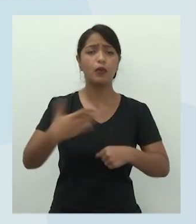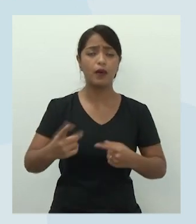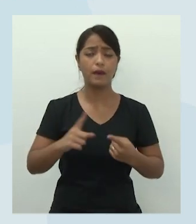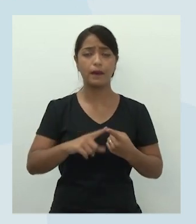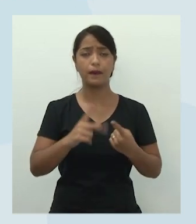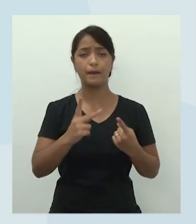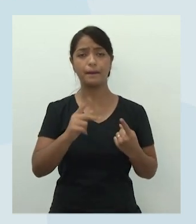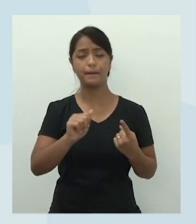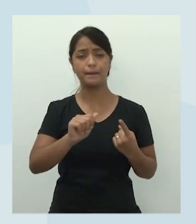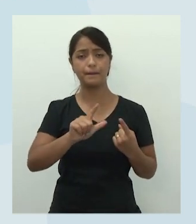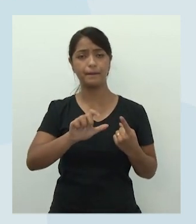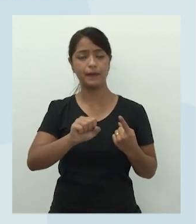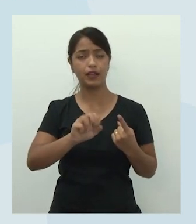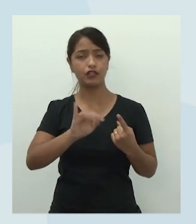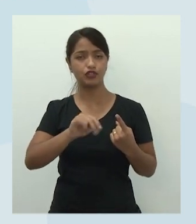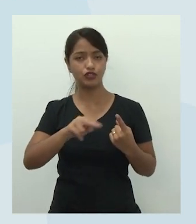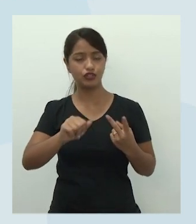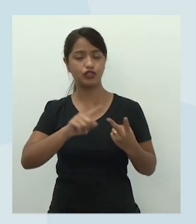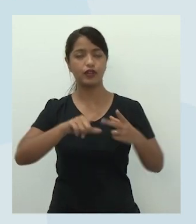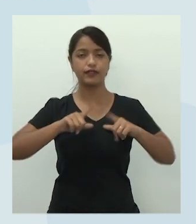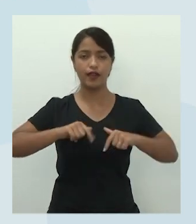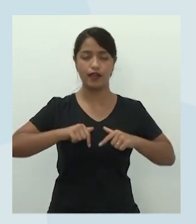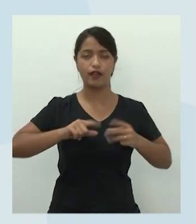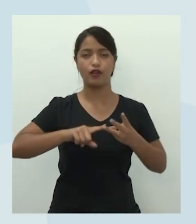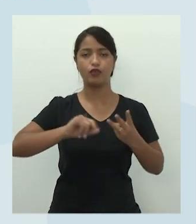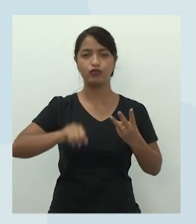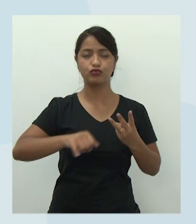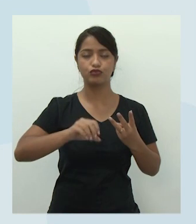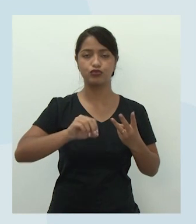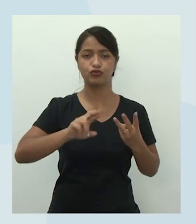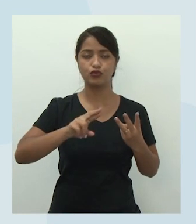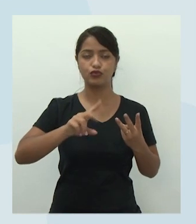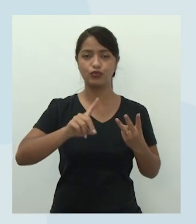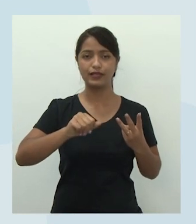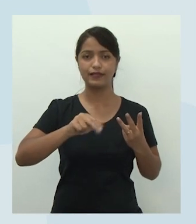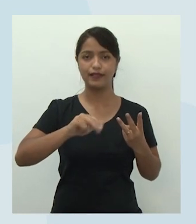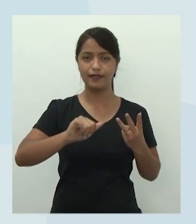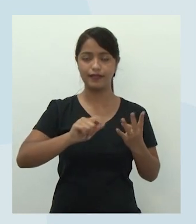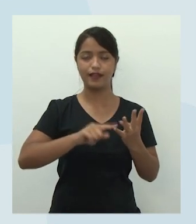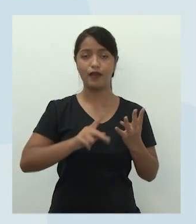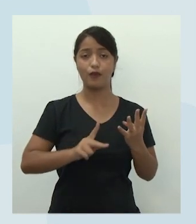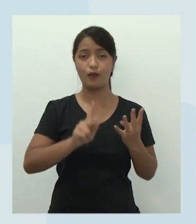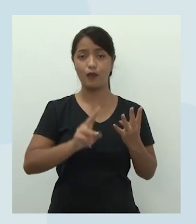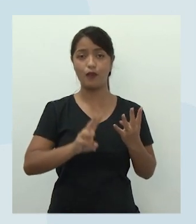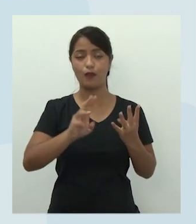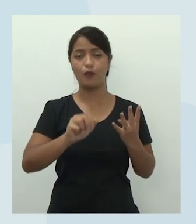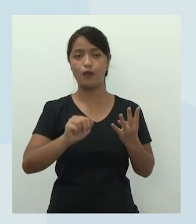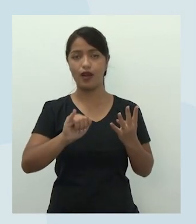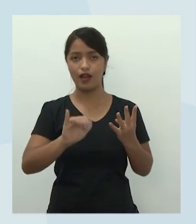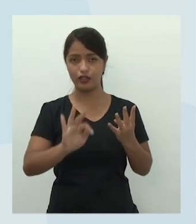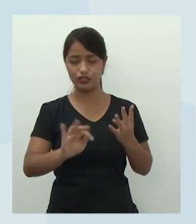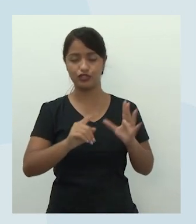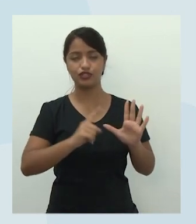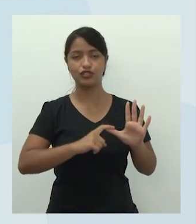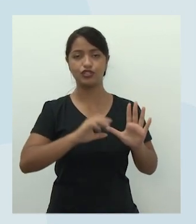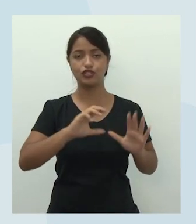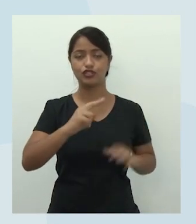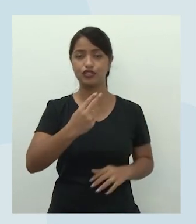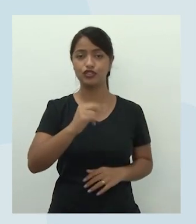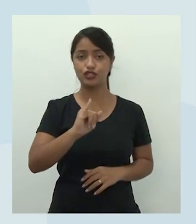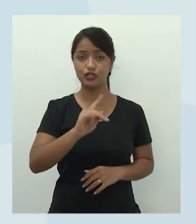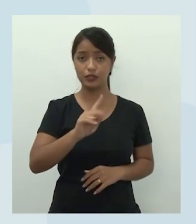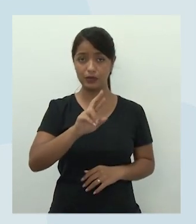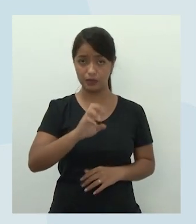Israel, Jordânia, Kuwait, Líbano e Chipre, se não houvessem esses rios aí que tornavam as